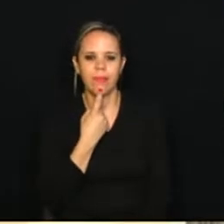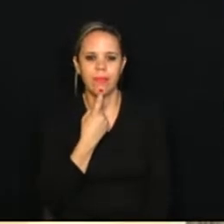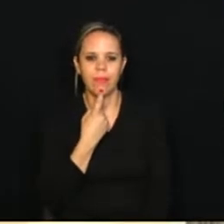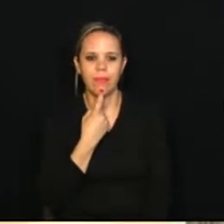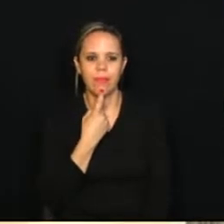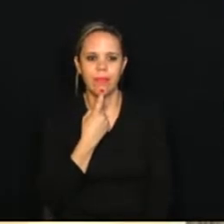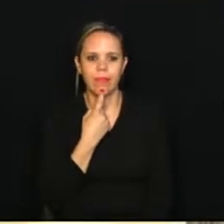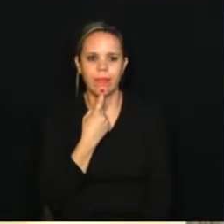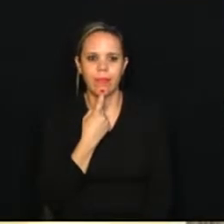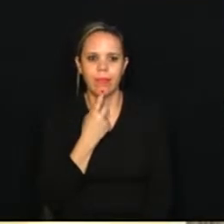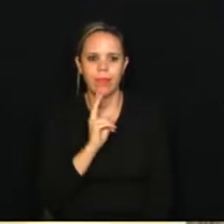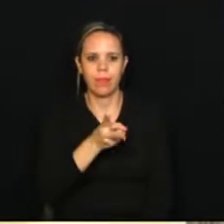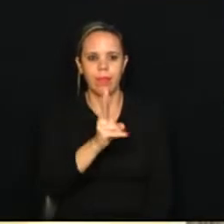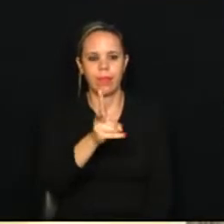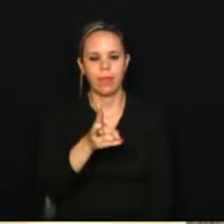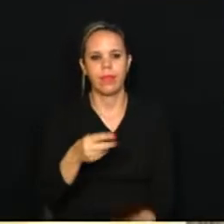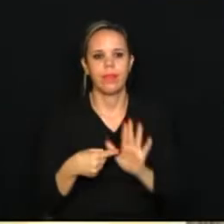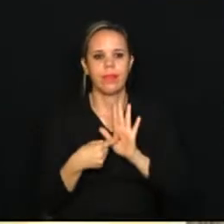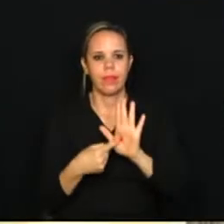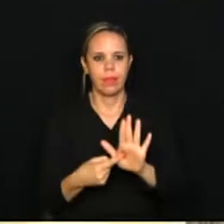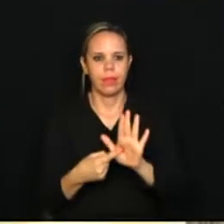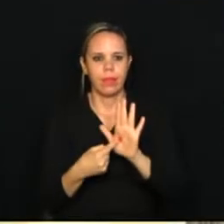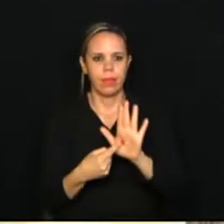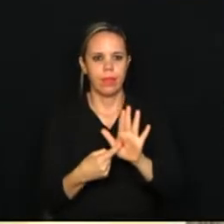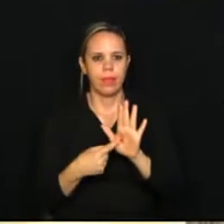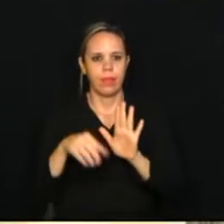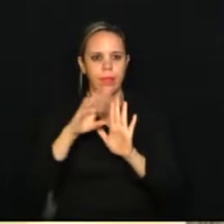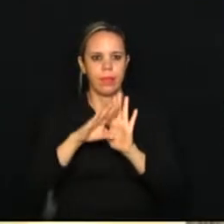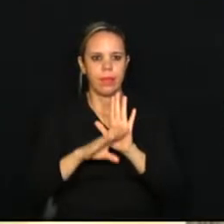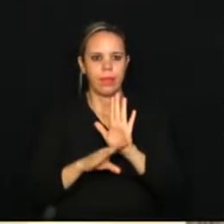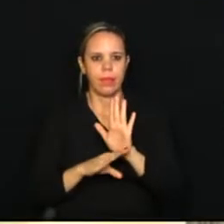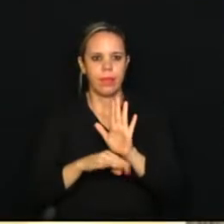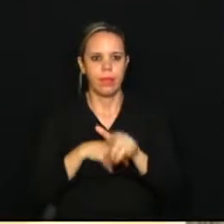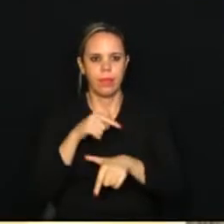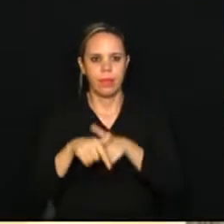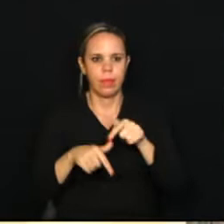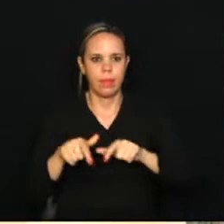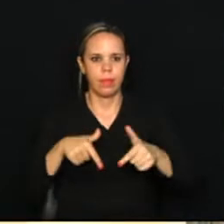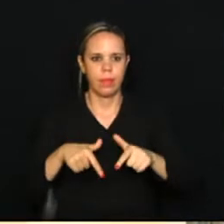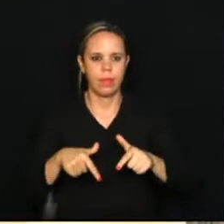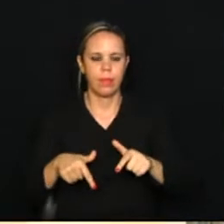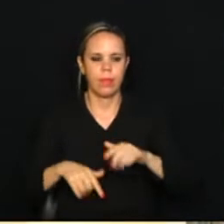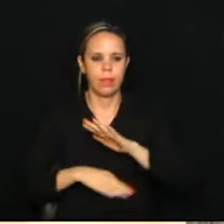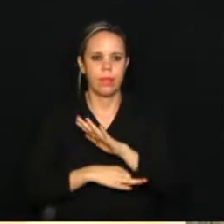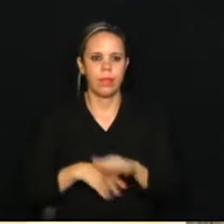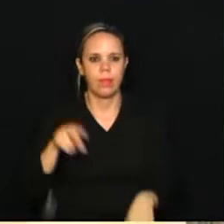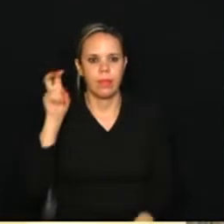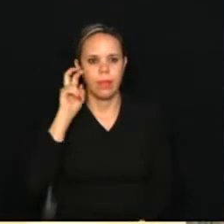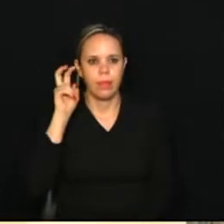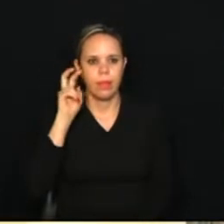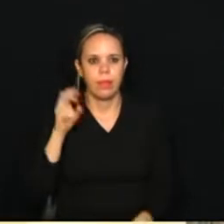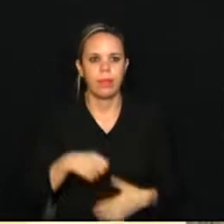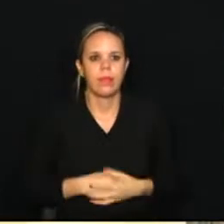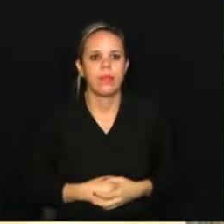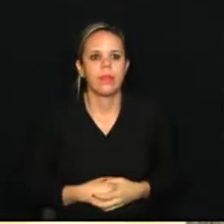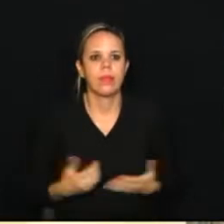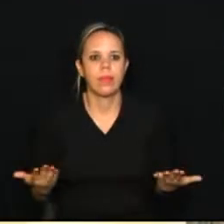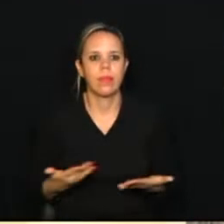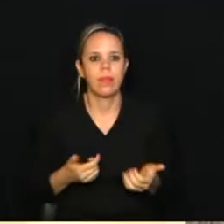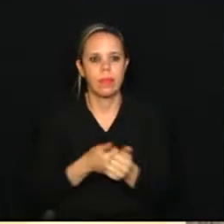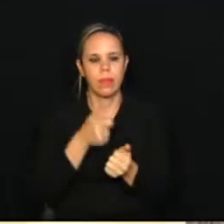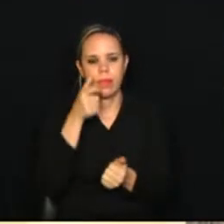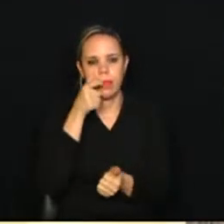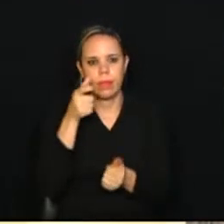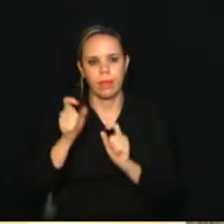Campinas. Segue nossa apresentação, nossa programação de atividades legislativas aqui nesta quinta-feira. Dessa vez, vamos acompanhar